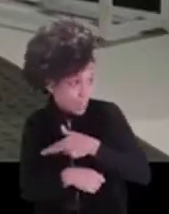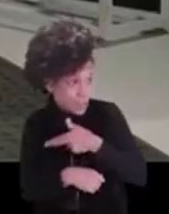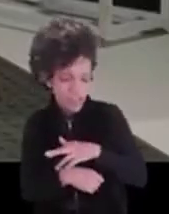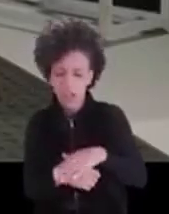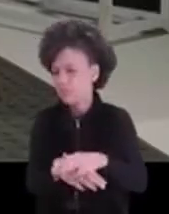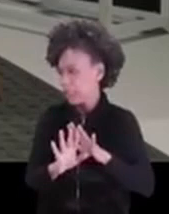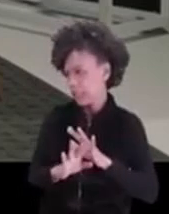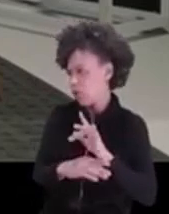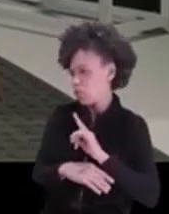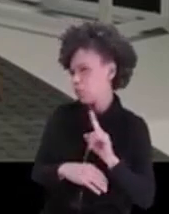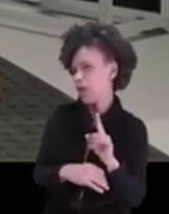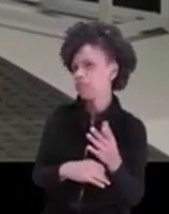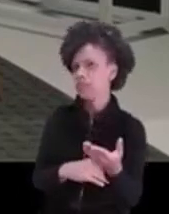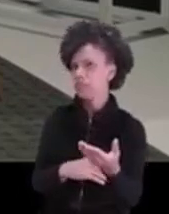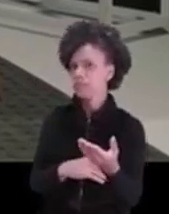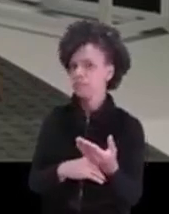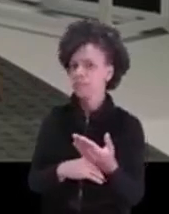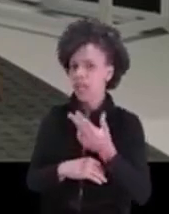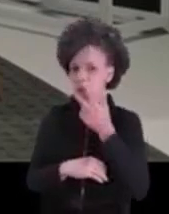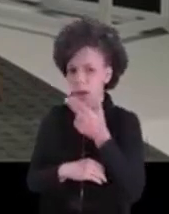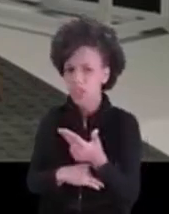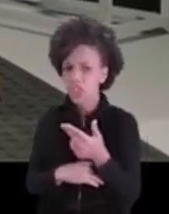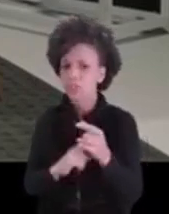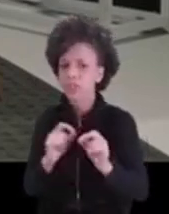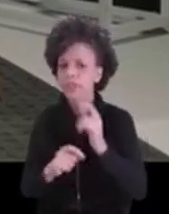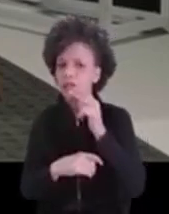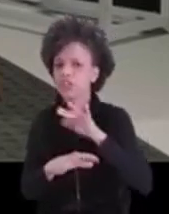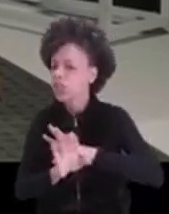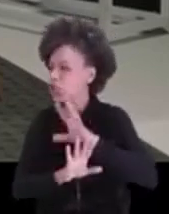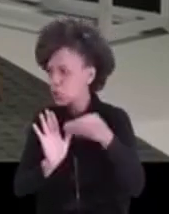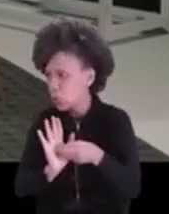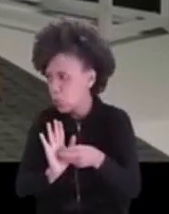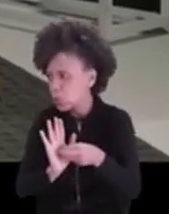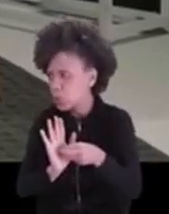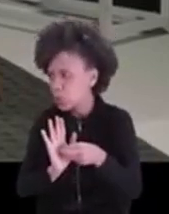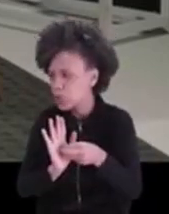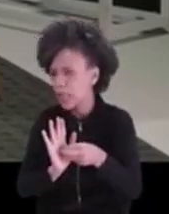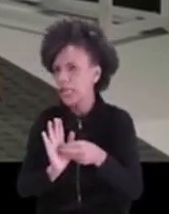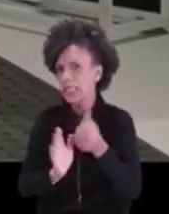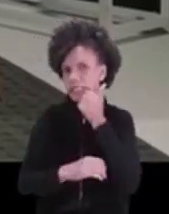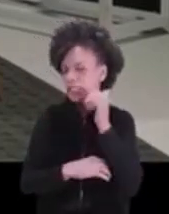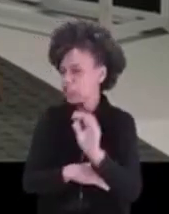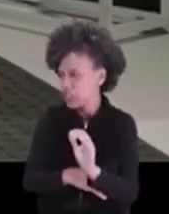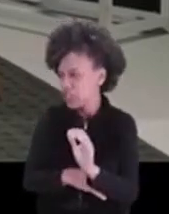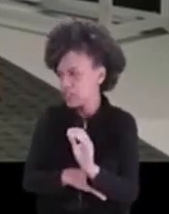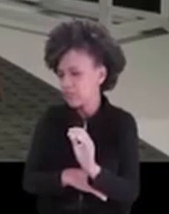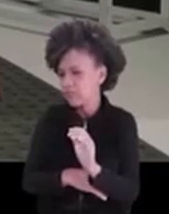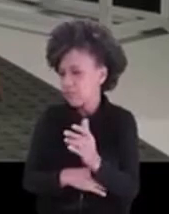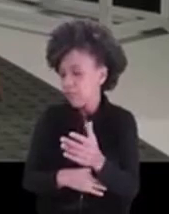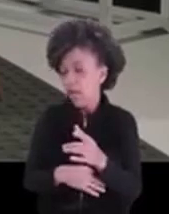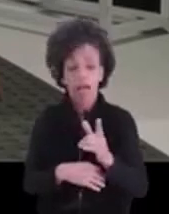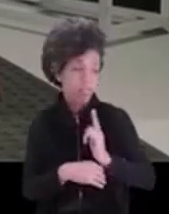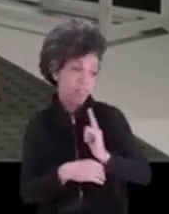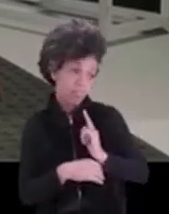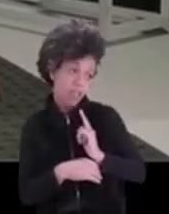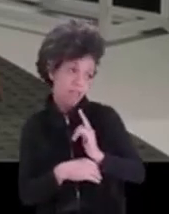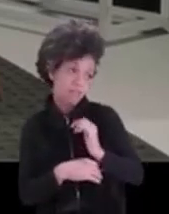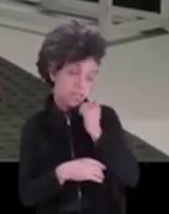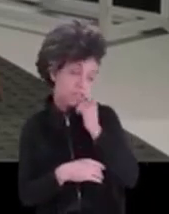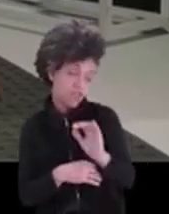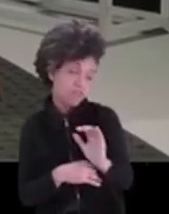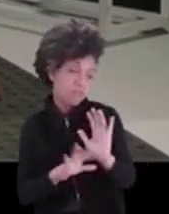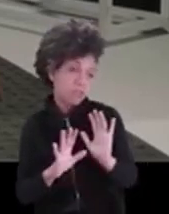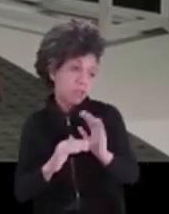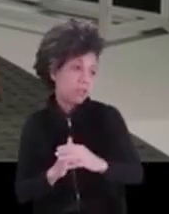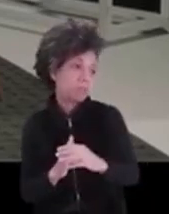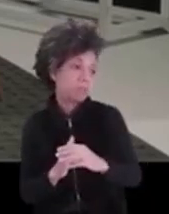muitas religiosas Então não é uma é uma x morreu onde achar que todos sentir todos os cientistas machismo é uma XL tem cientistas que